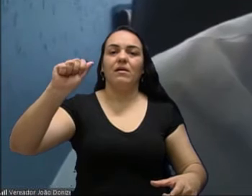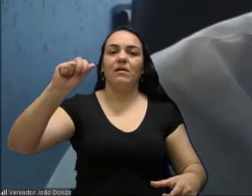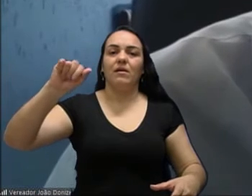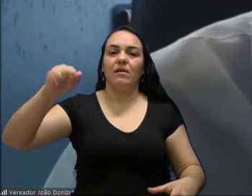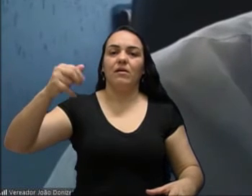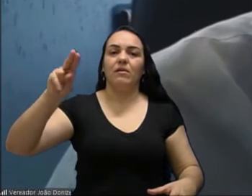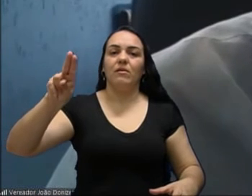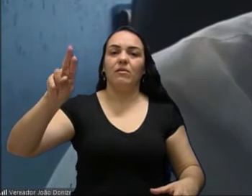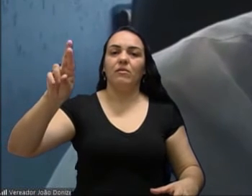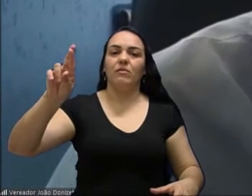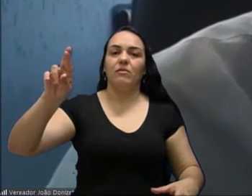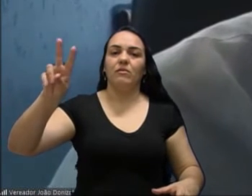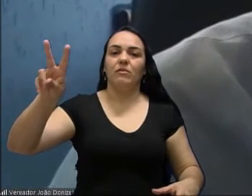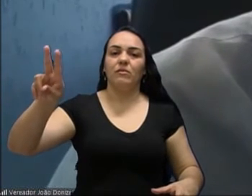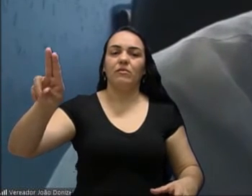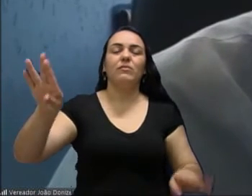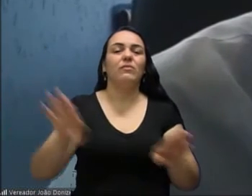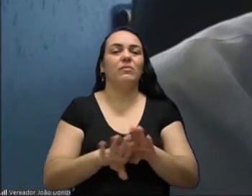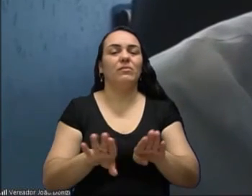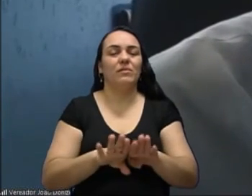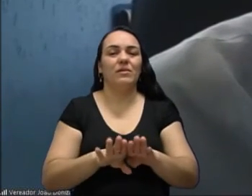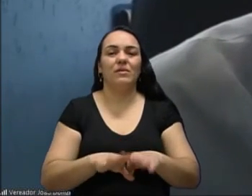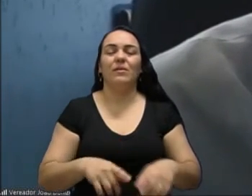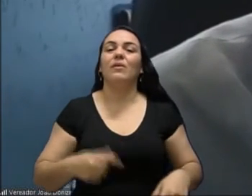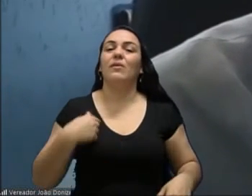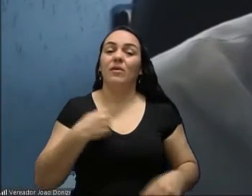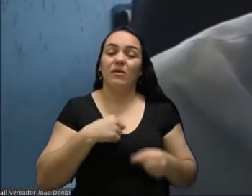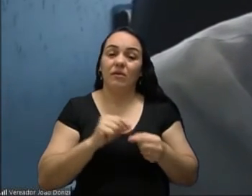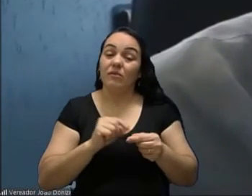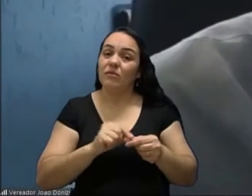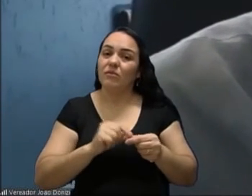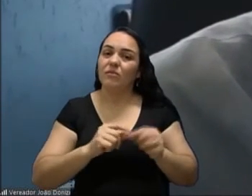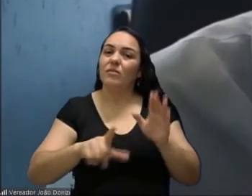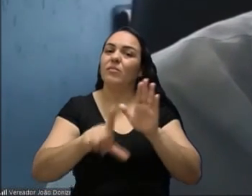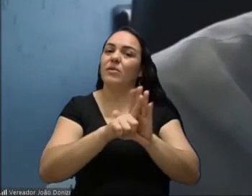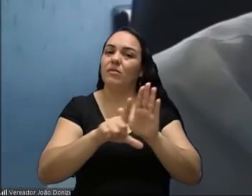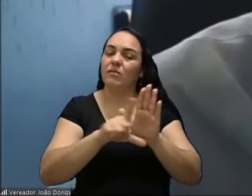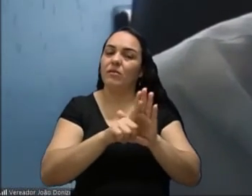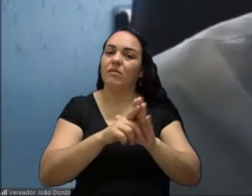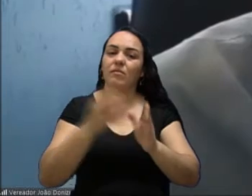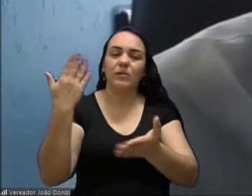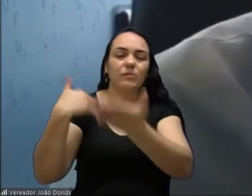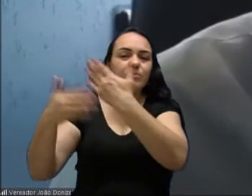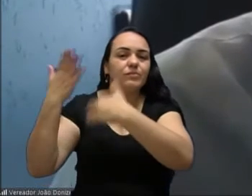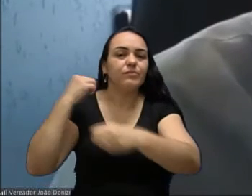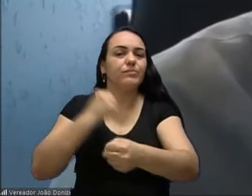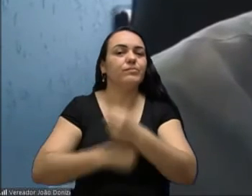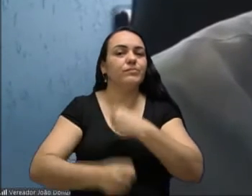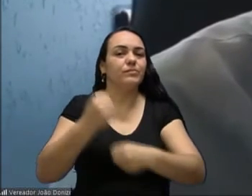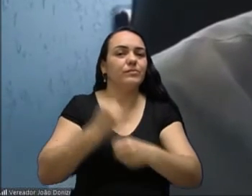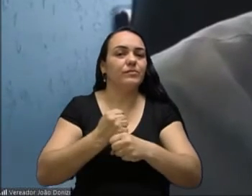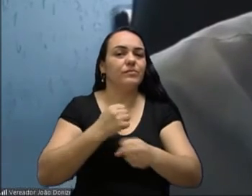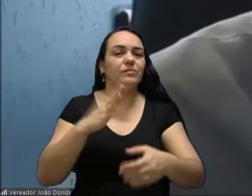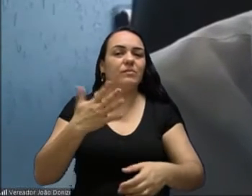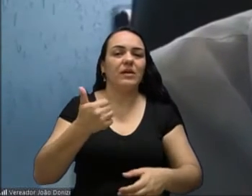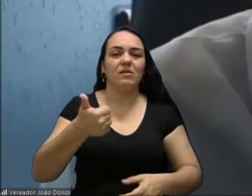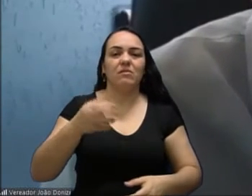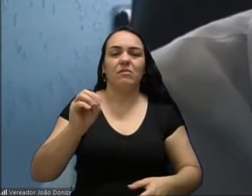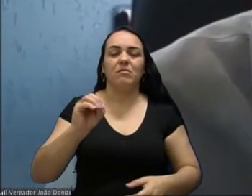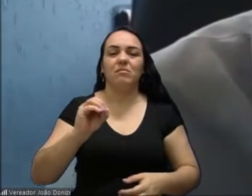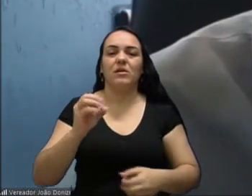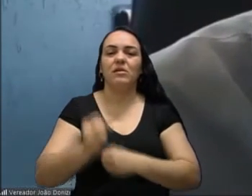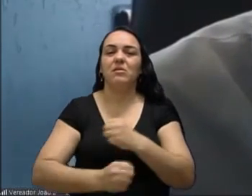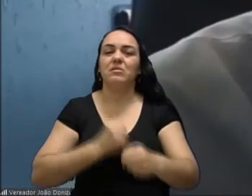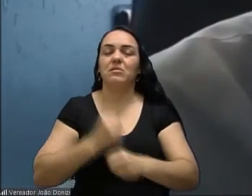gostaria de informar das pessoas que nós fizemos uma lei já uns bons anos atrás uns 10 anos atrás ou mais que